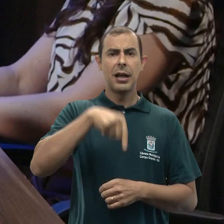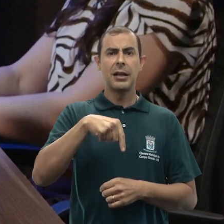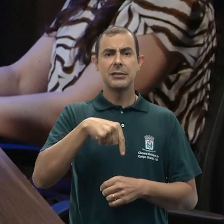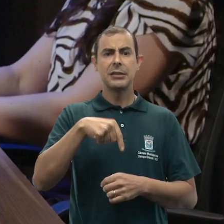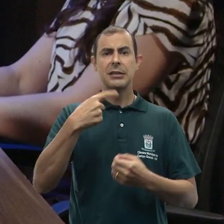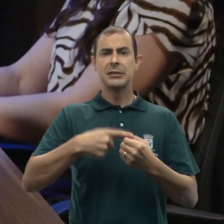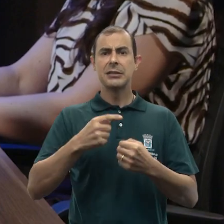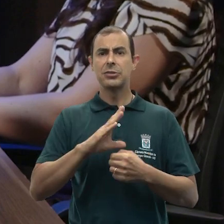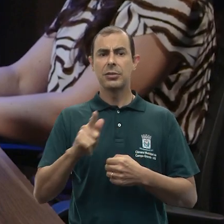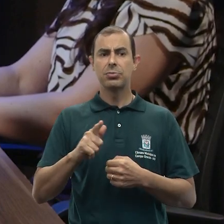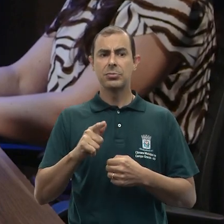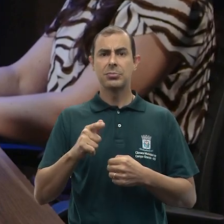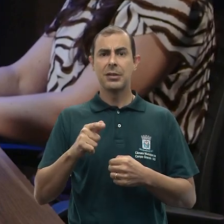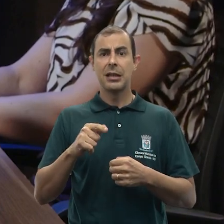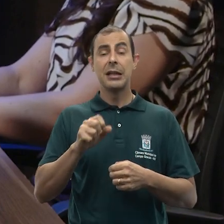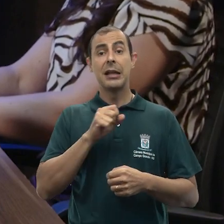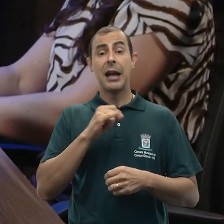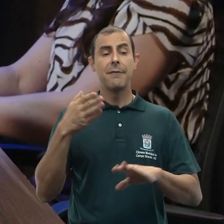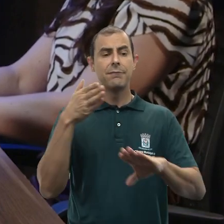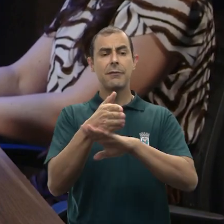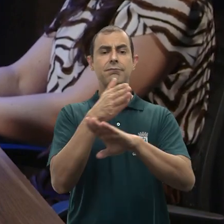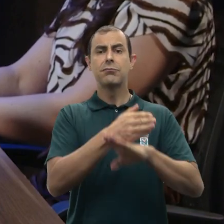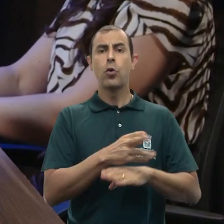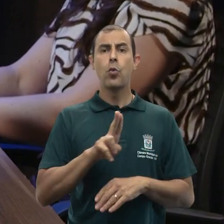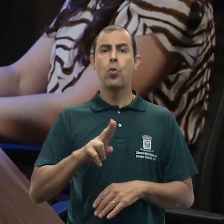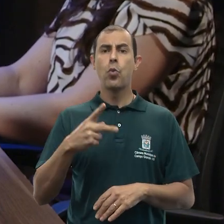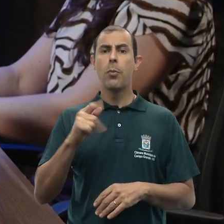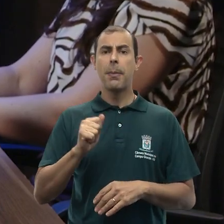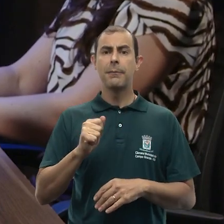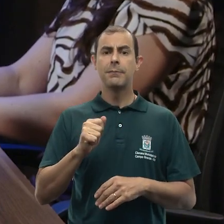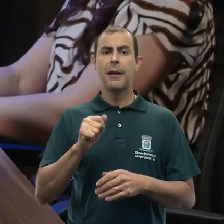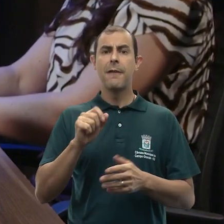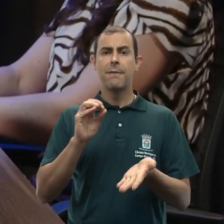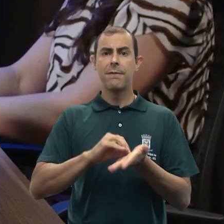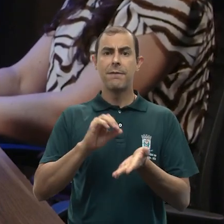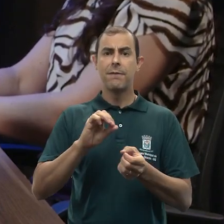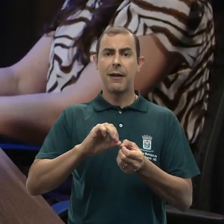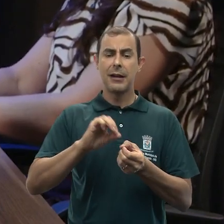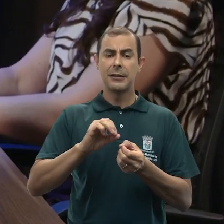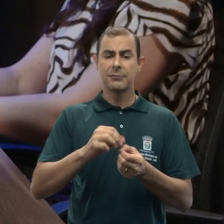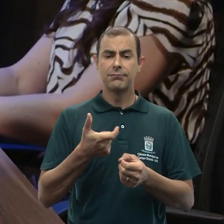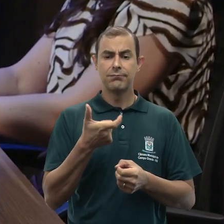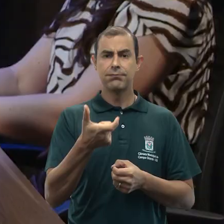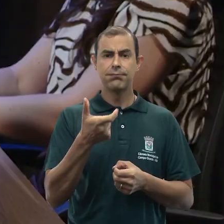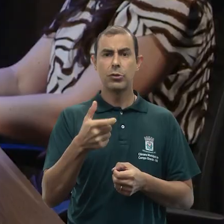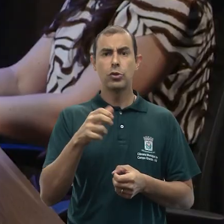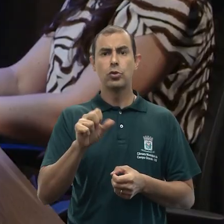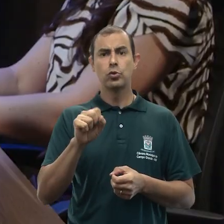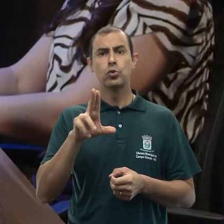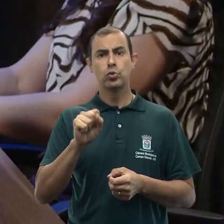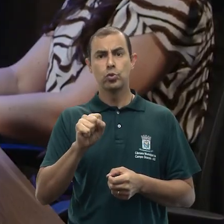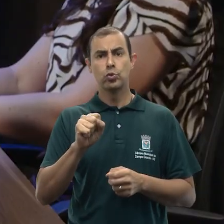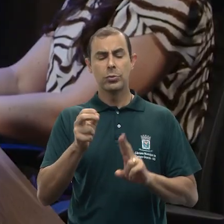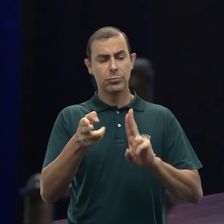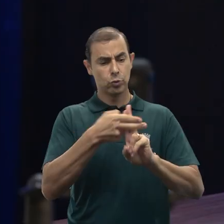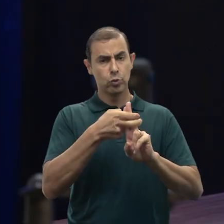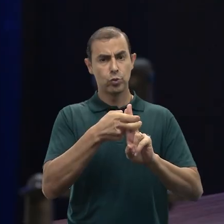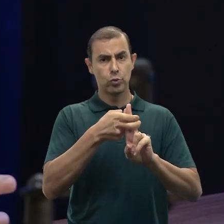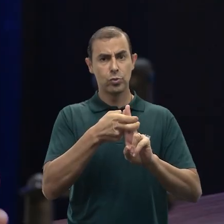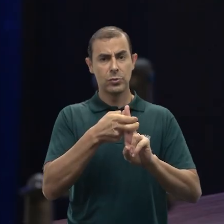unidades, nos UPAs, 24 horas que nós temos em Campo Grande, faz ali um cartão SUS com residência em Campo Grande, e aí a gente